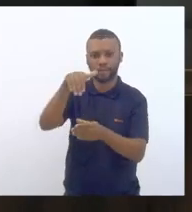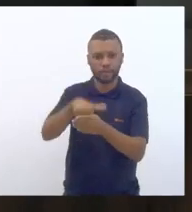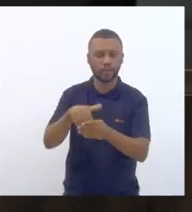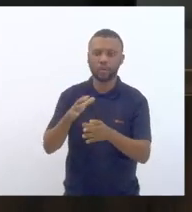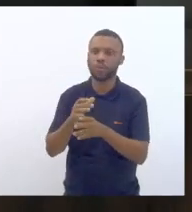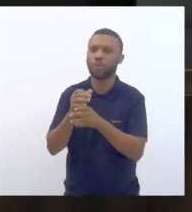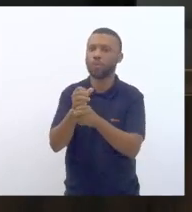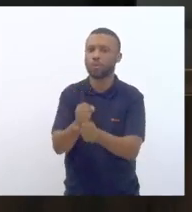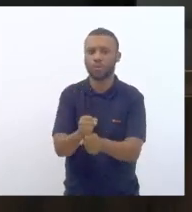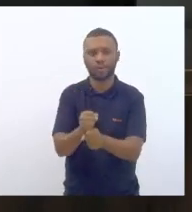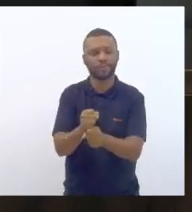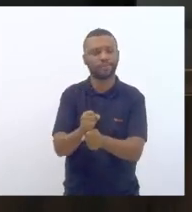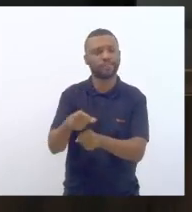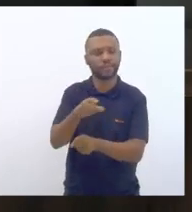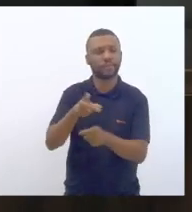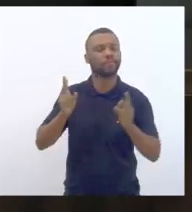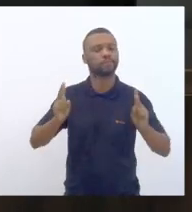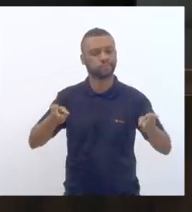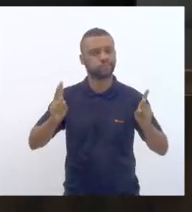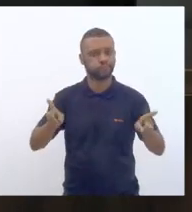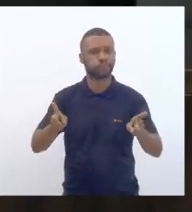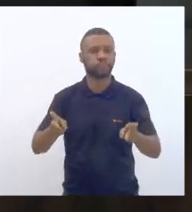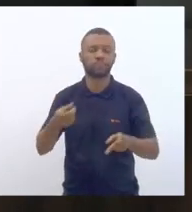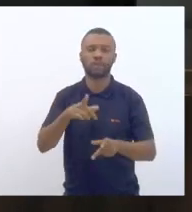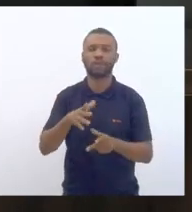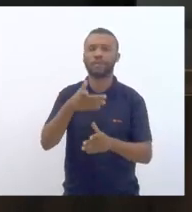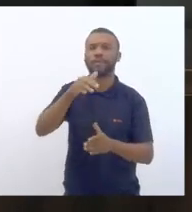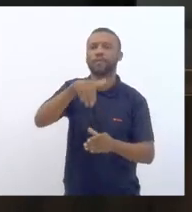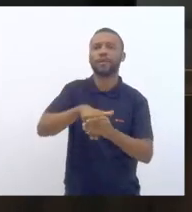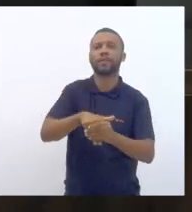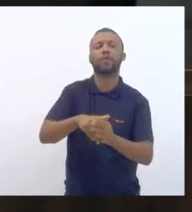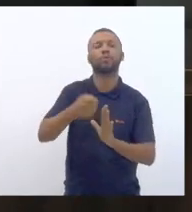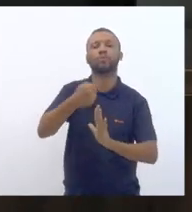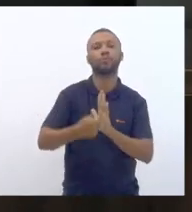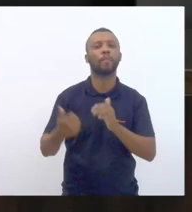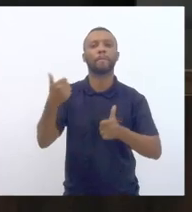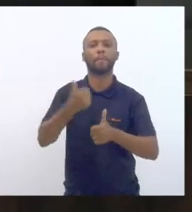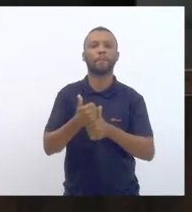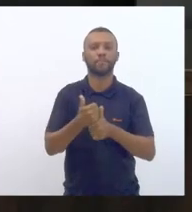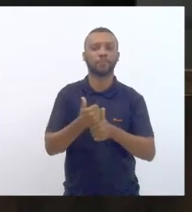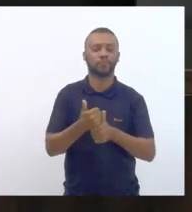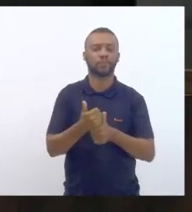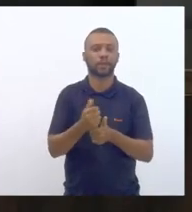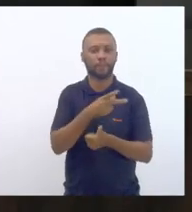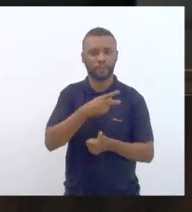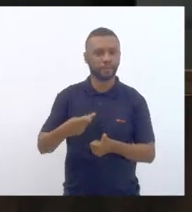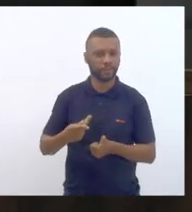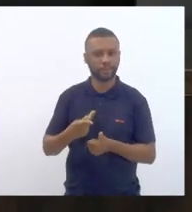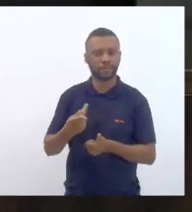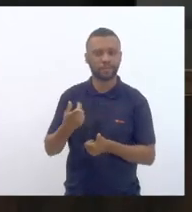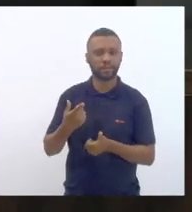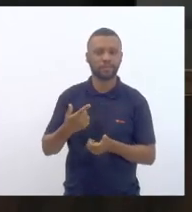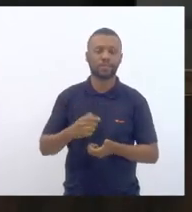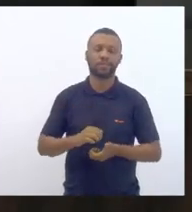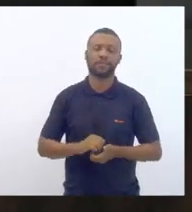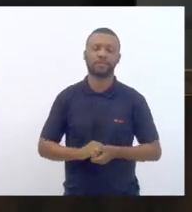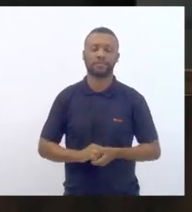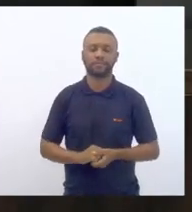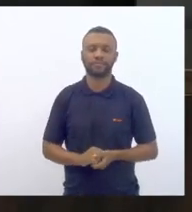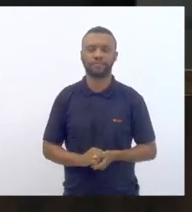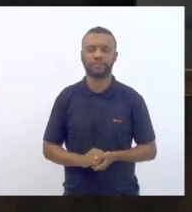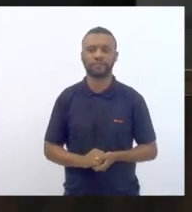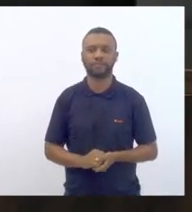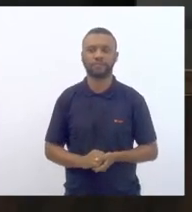senhores que aprovam permaneçam. Perdão. Em votação, substitutivo, conforme a final de redação que a presidência defere. Os senhores que aprovam permaneçam, como estão aprovados, vai